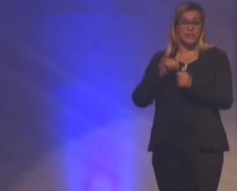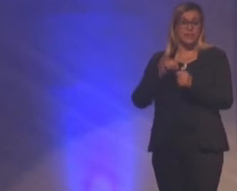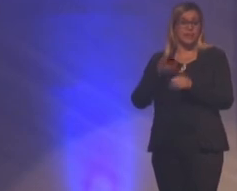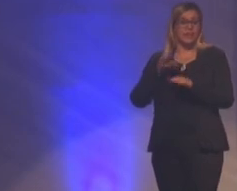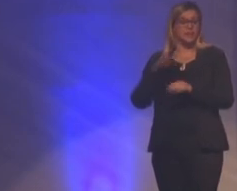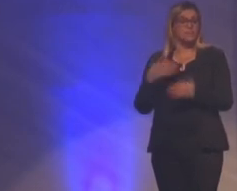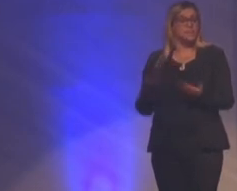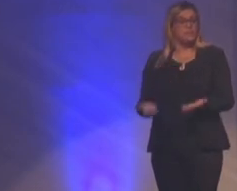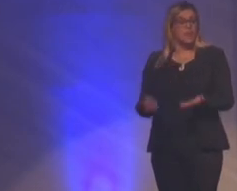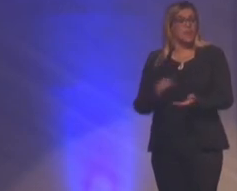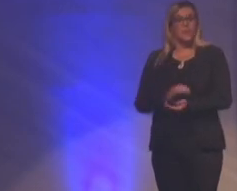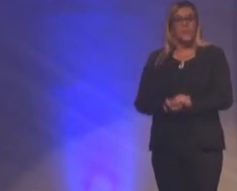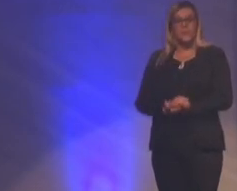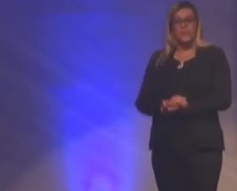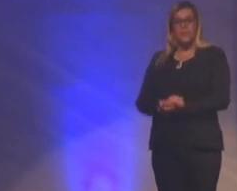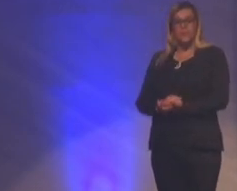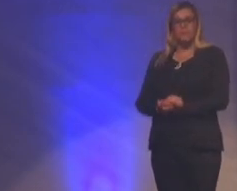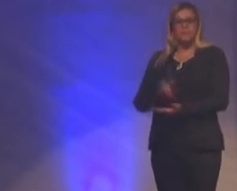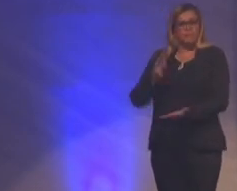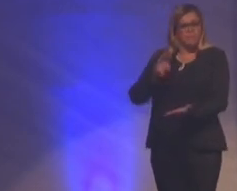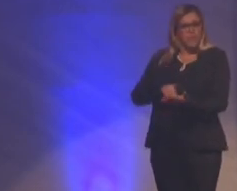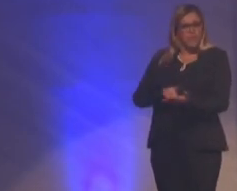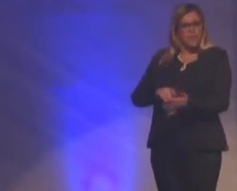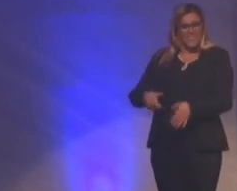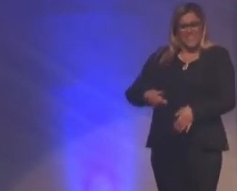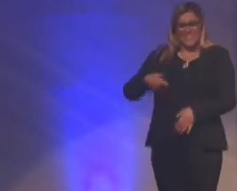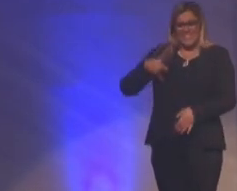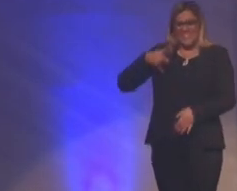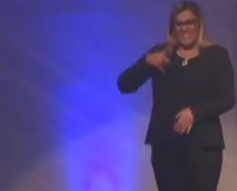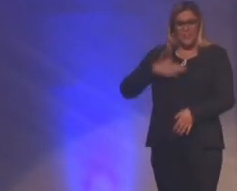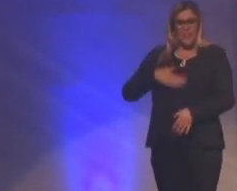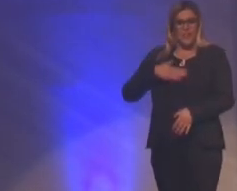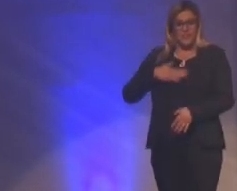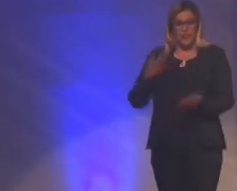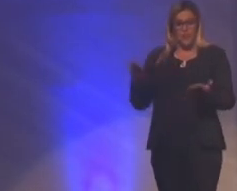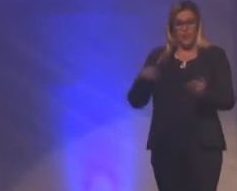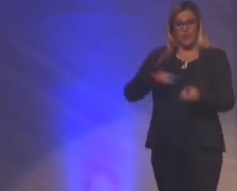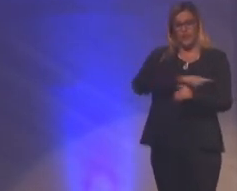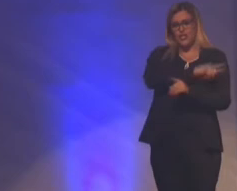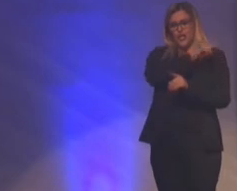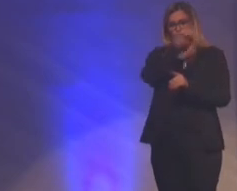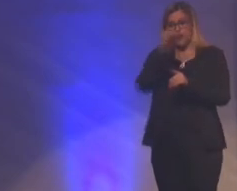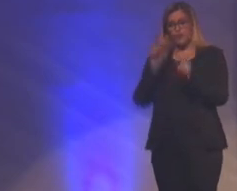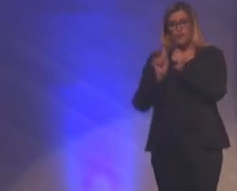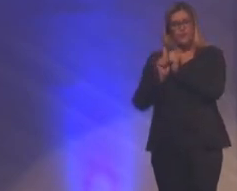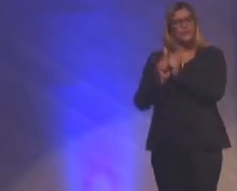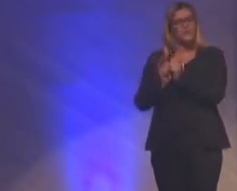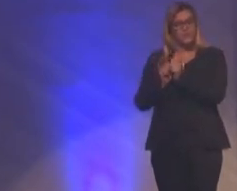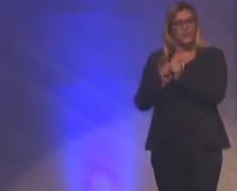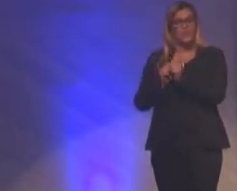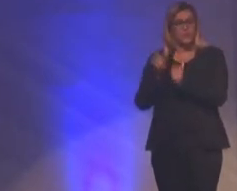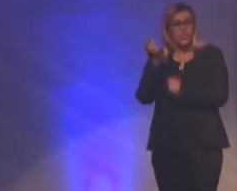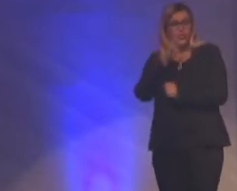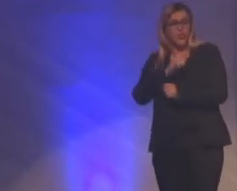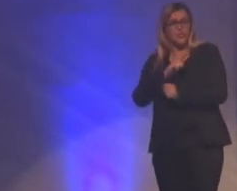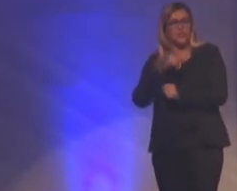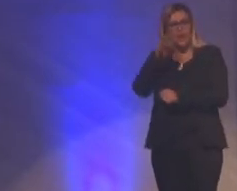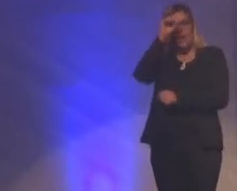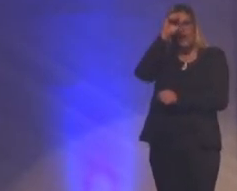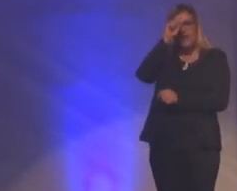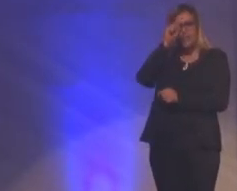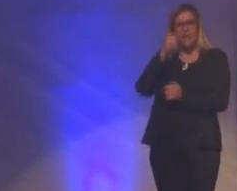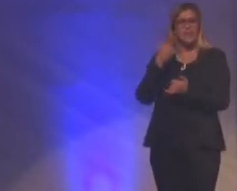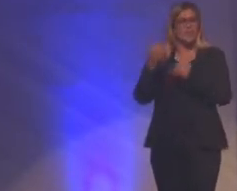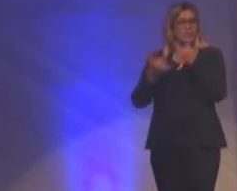Então é o seguinte, de verdade, é um grande orgulho. Hoje a gente vai passar um dia inteiro juntos. A ideia é que a gente consiga se divertir e aprender ao